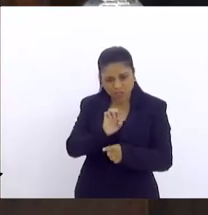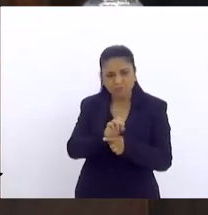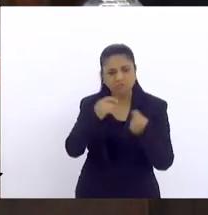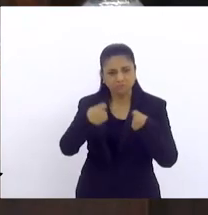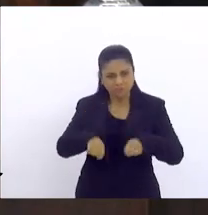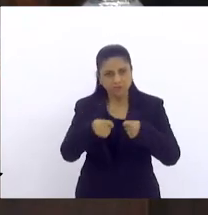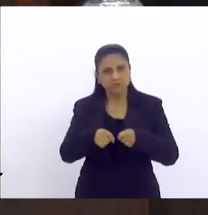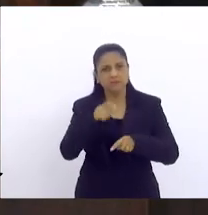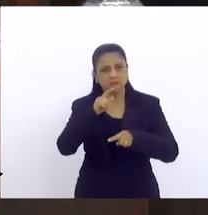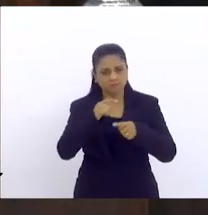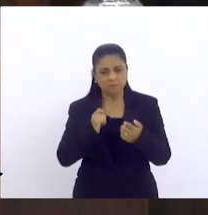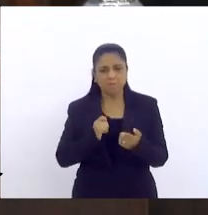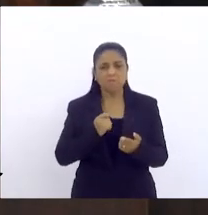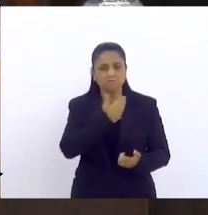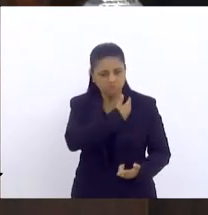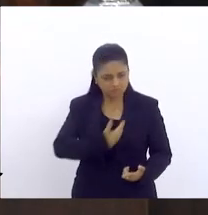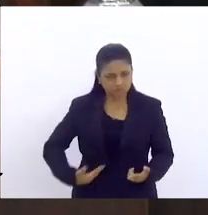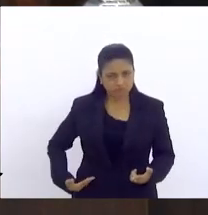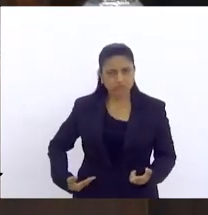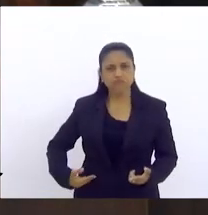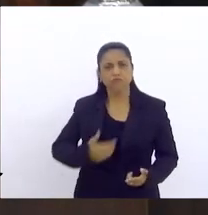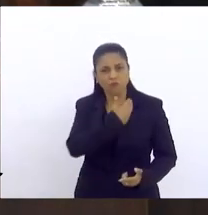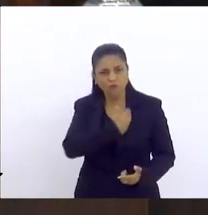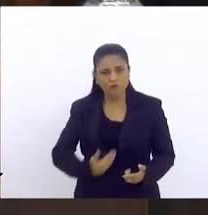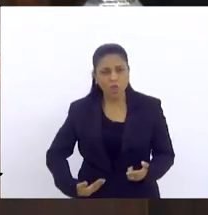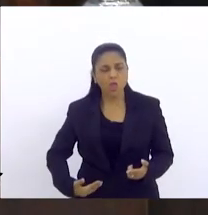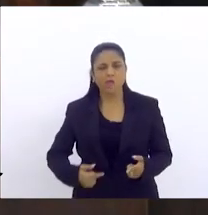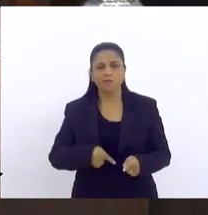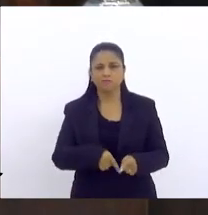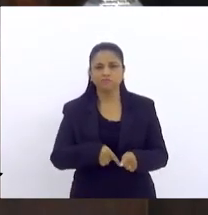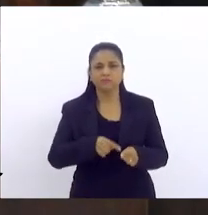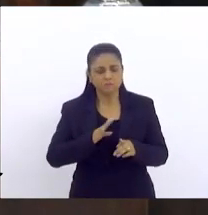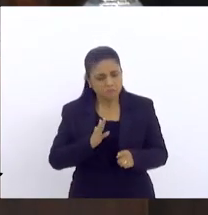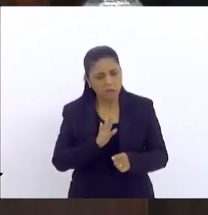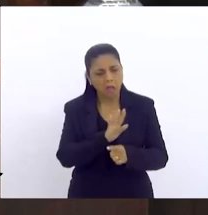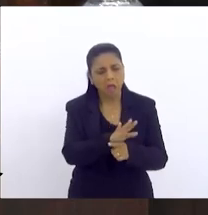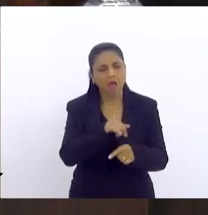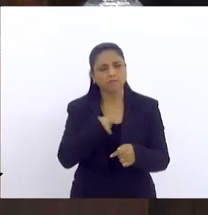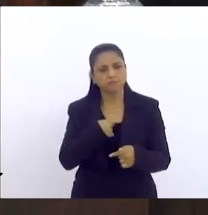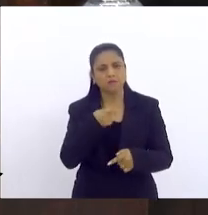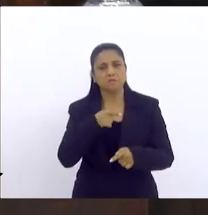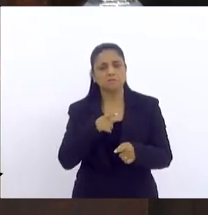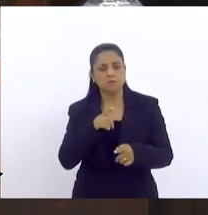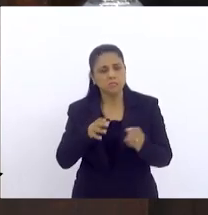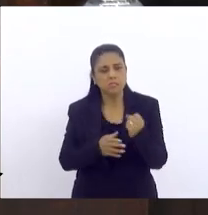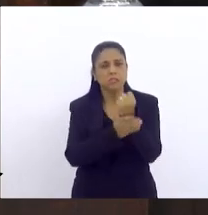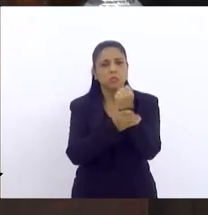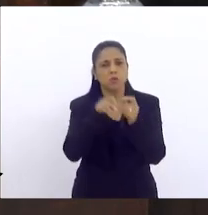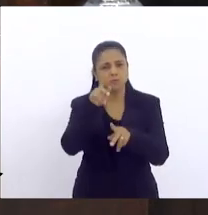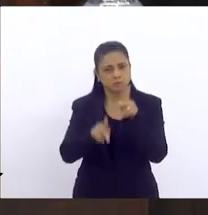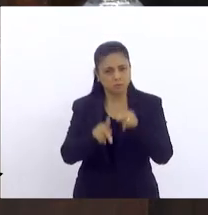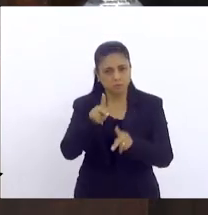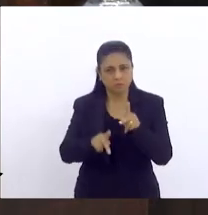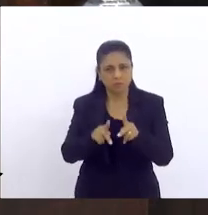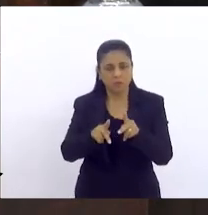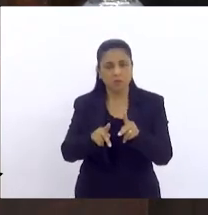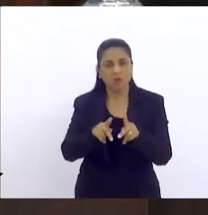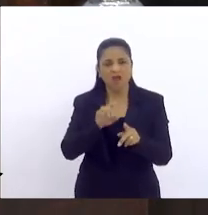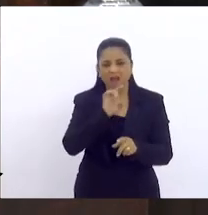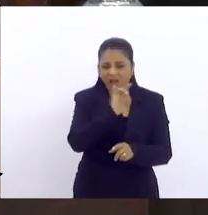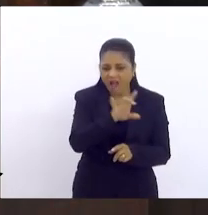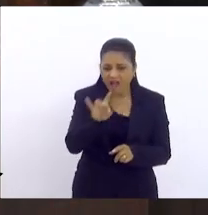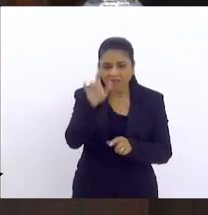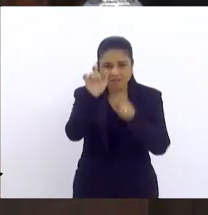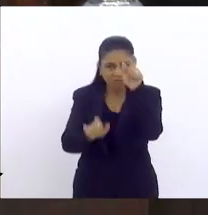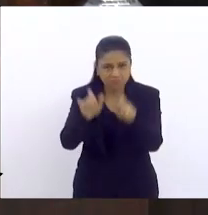que dar jeito para que eu possa realmente e lá para a rua e levar segurança para a população então estado é que tem que dar condições a cada